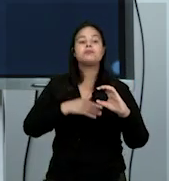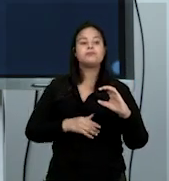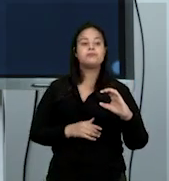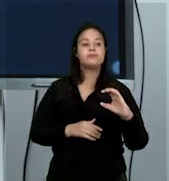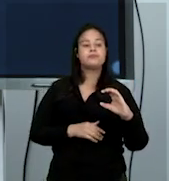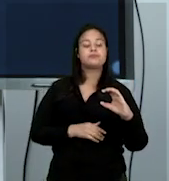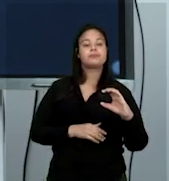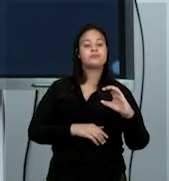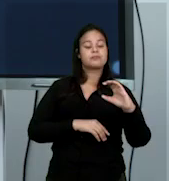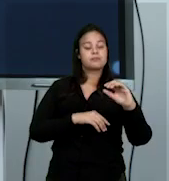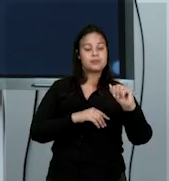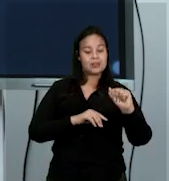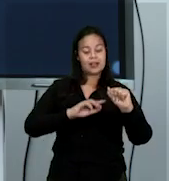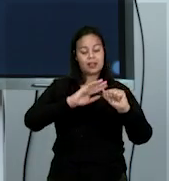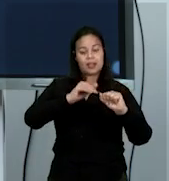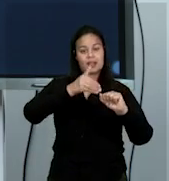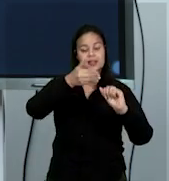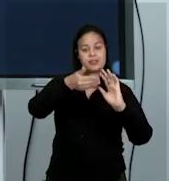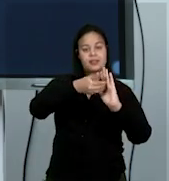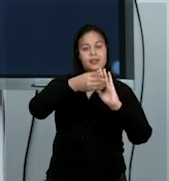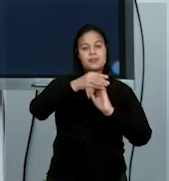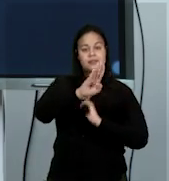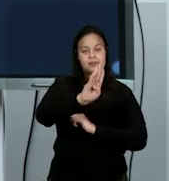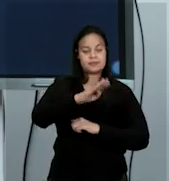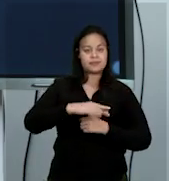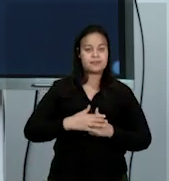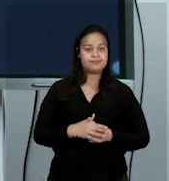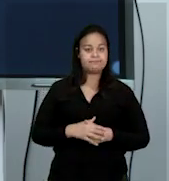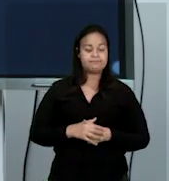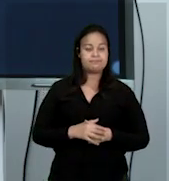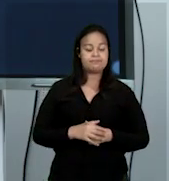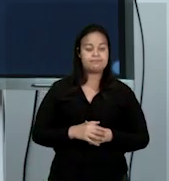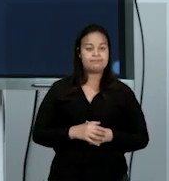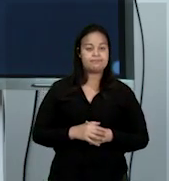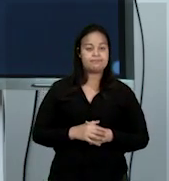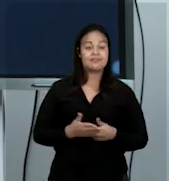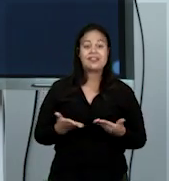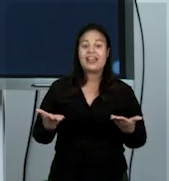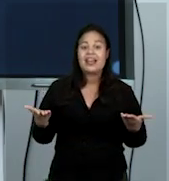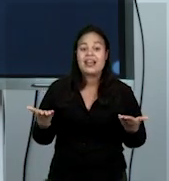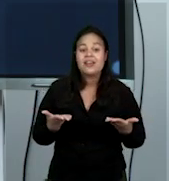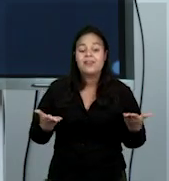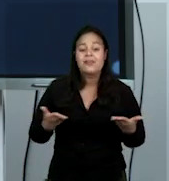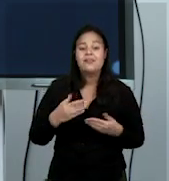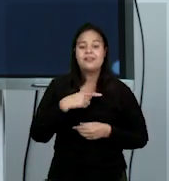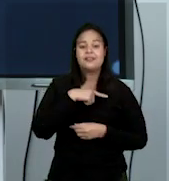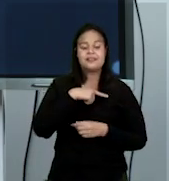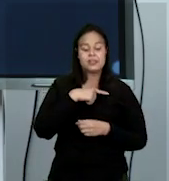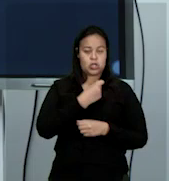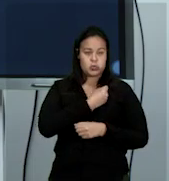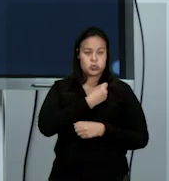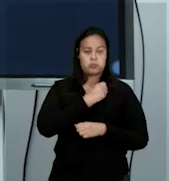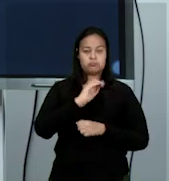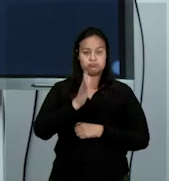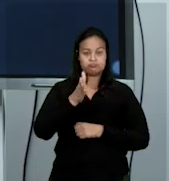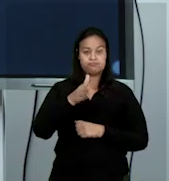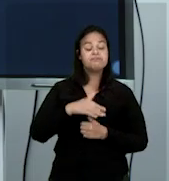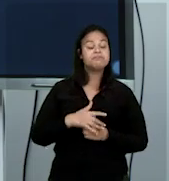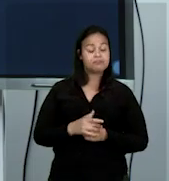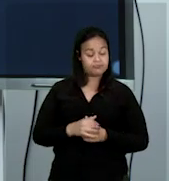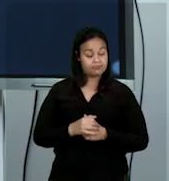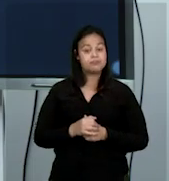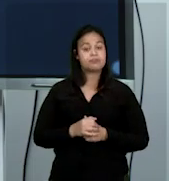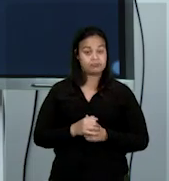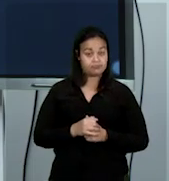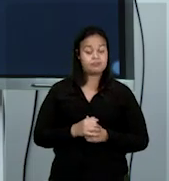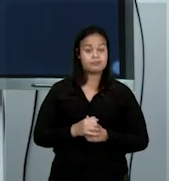é A até B, isso daqui que é C. Então, agora, nós já temos esses valores? Temos esses